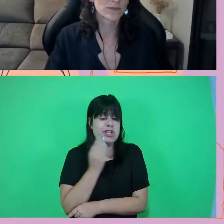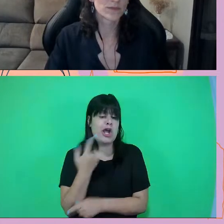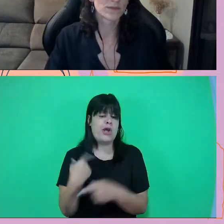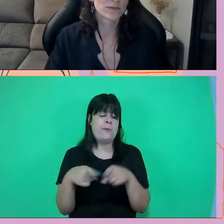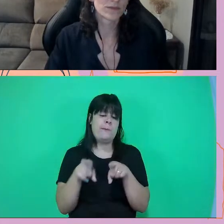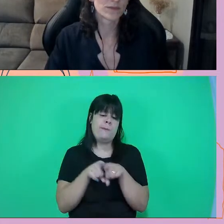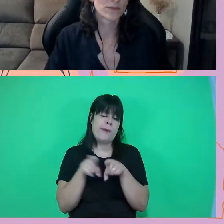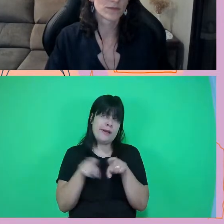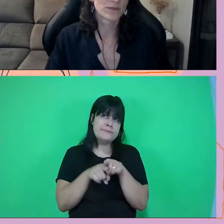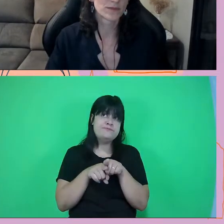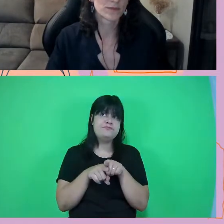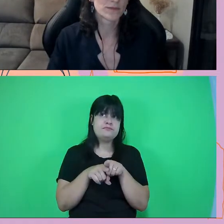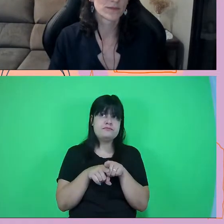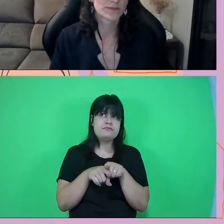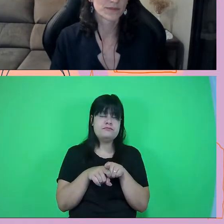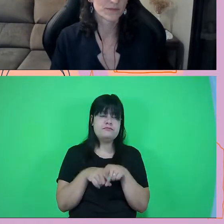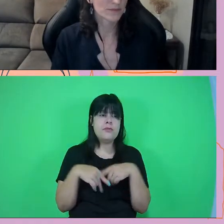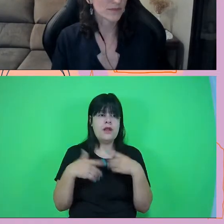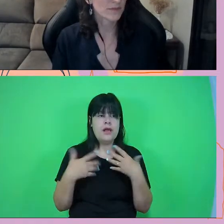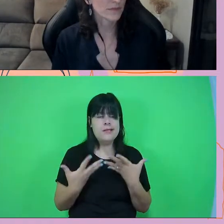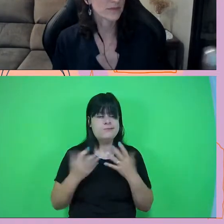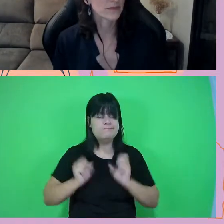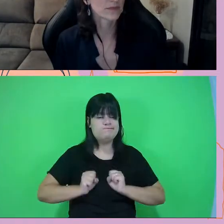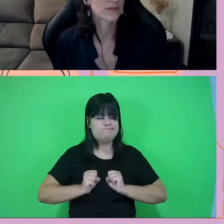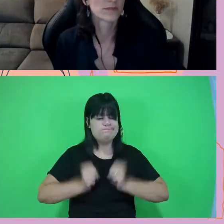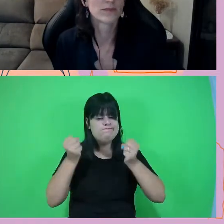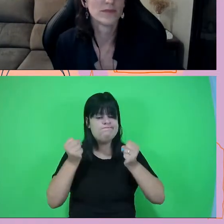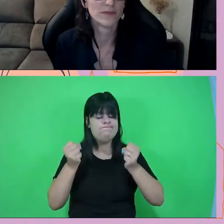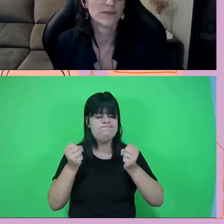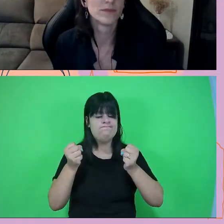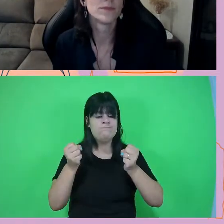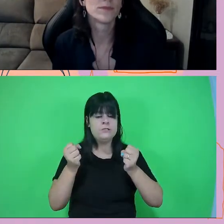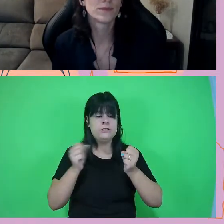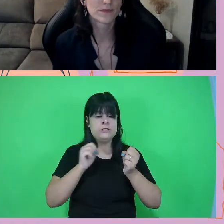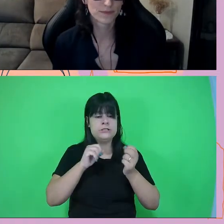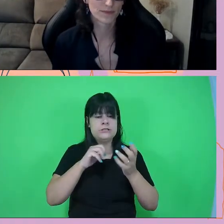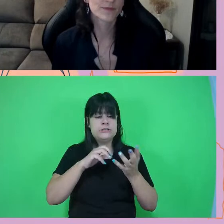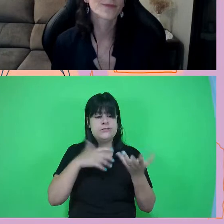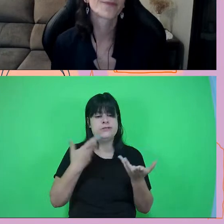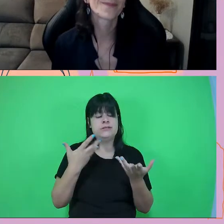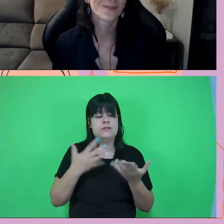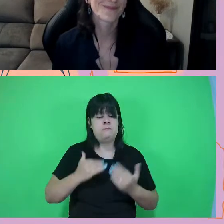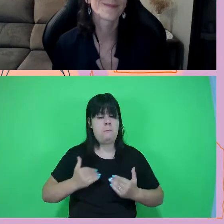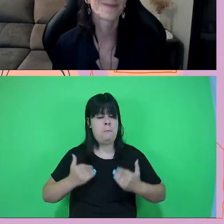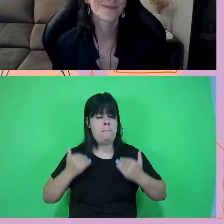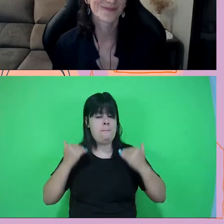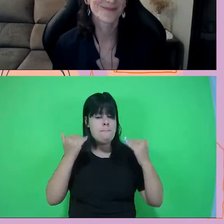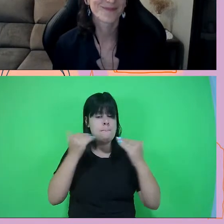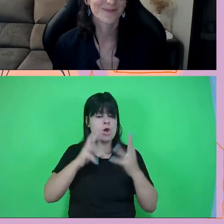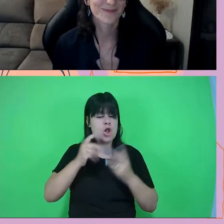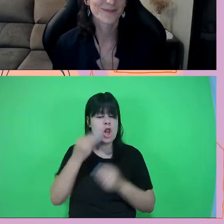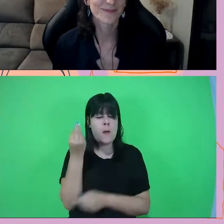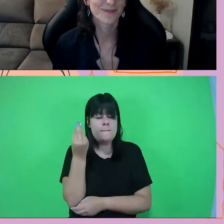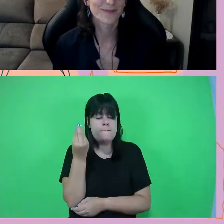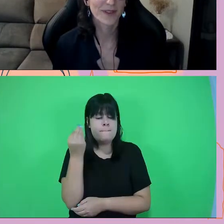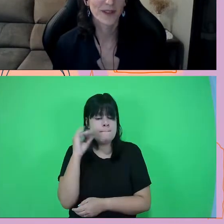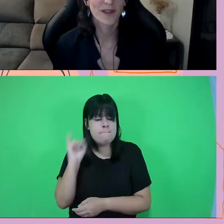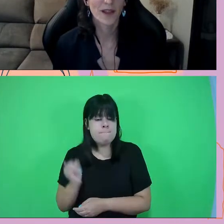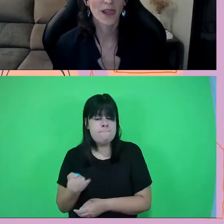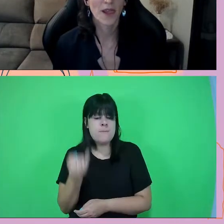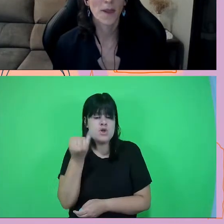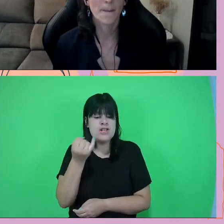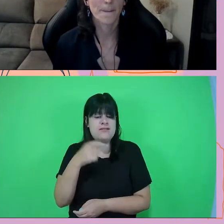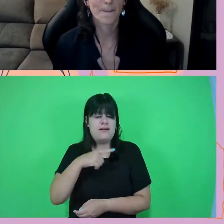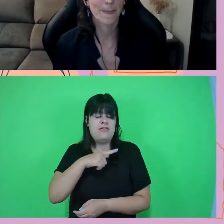né, me empenhei ali no... Caí no mundo do alto rendimento, tive a minha primeira oportunidade para poder